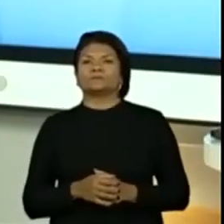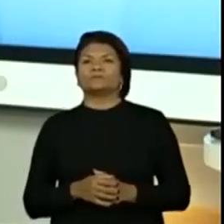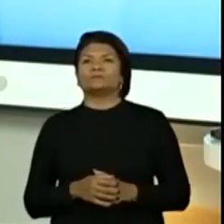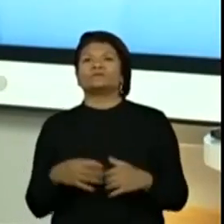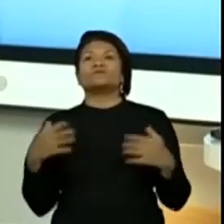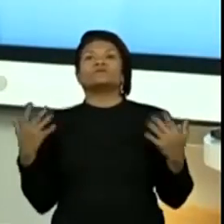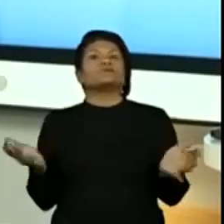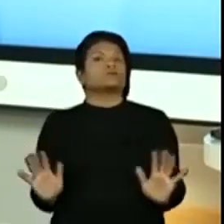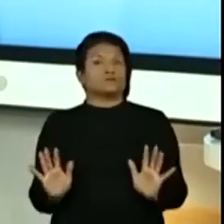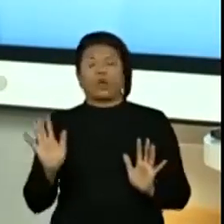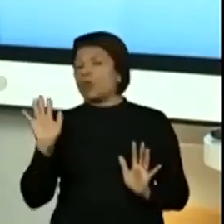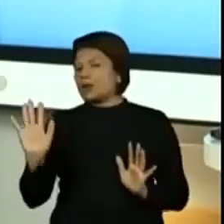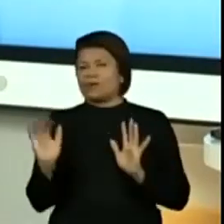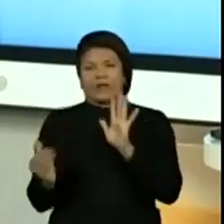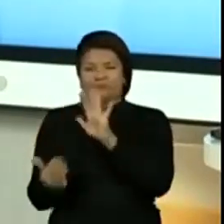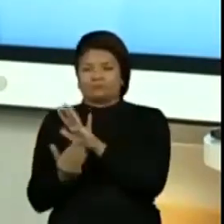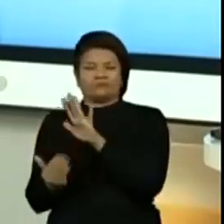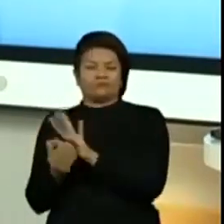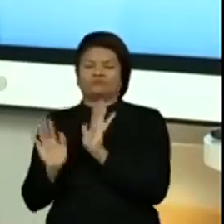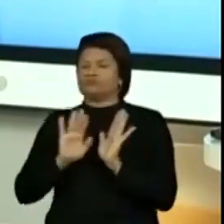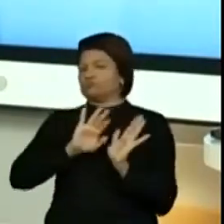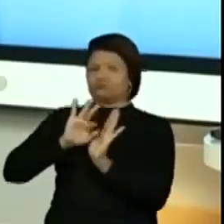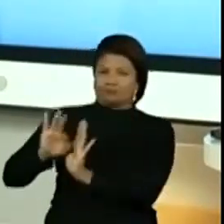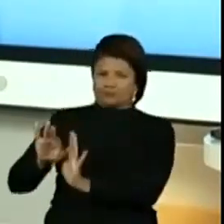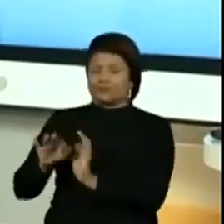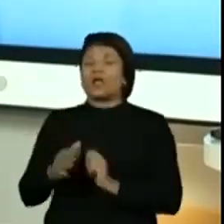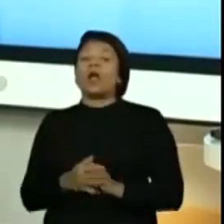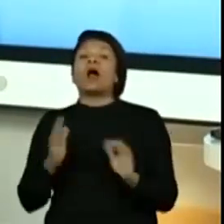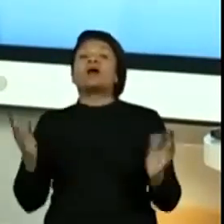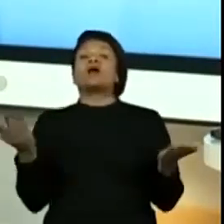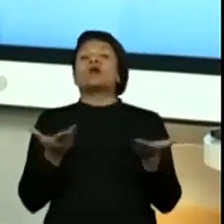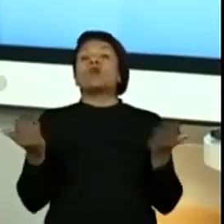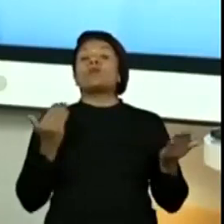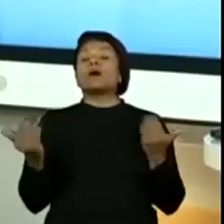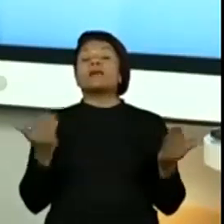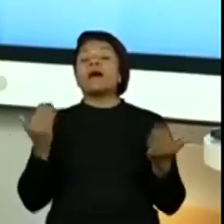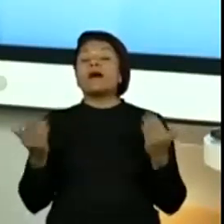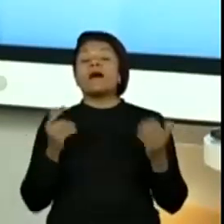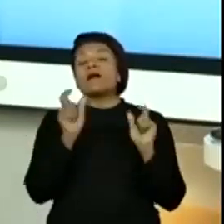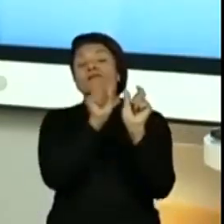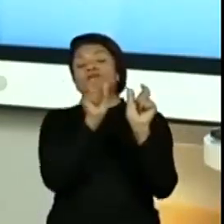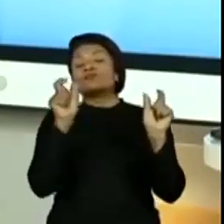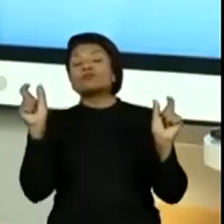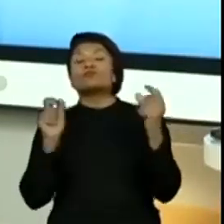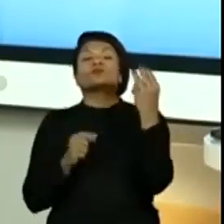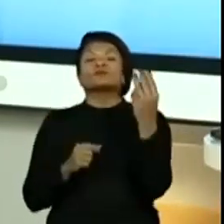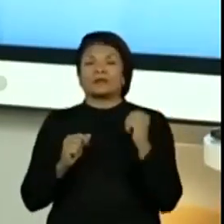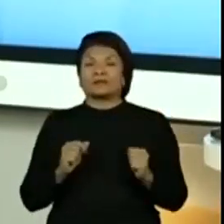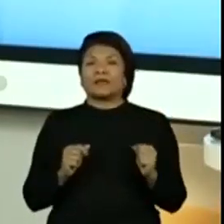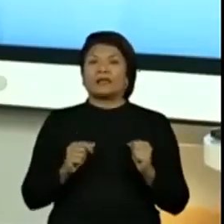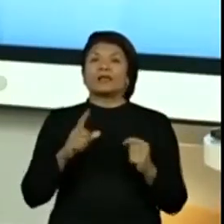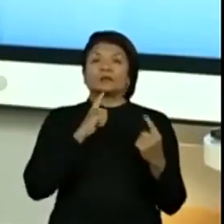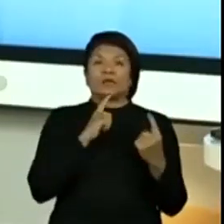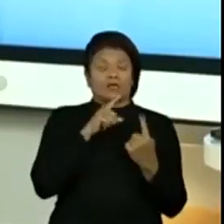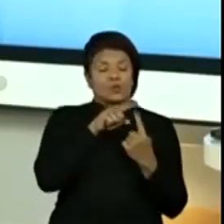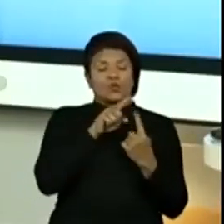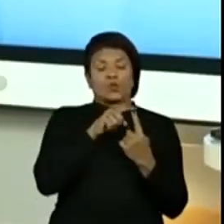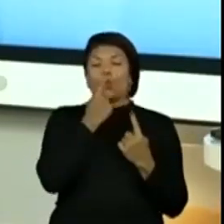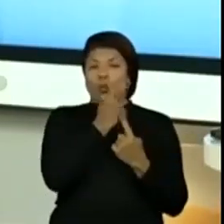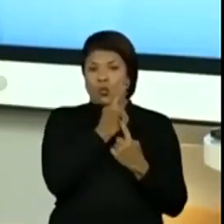Então, ele vai ficar lá para o final. Eu vou comparar agora os outros 3. Esse tem uma unidade de